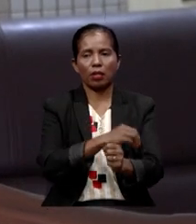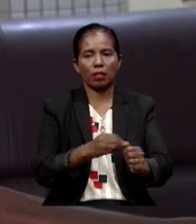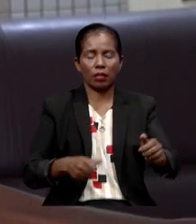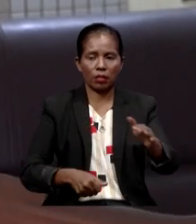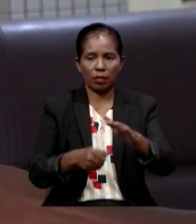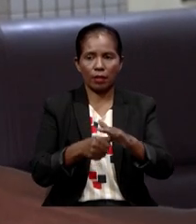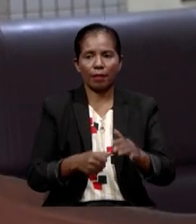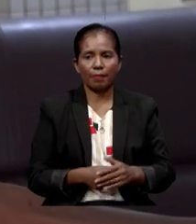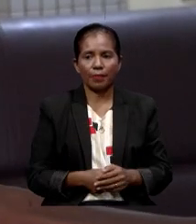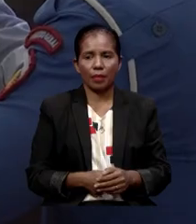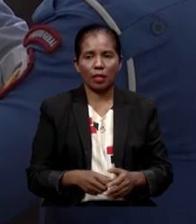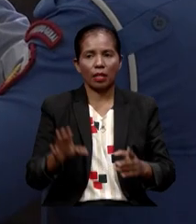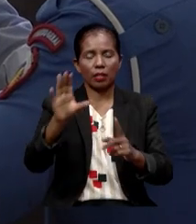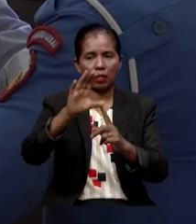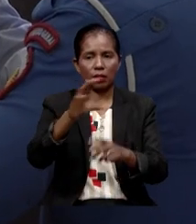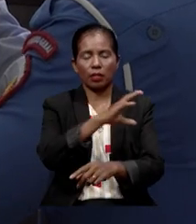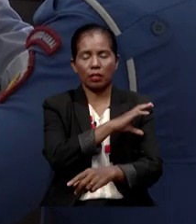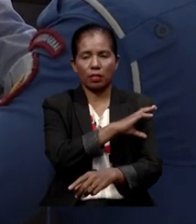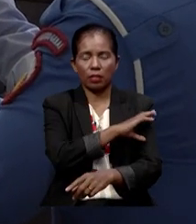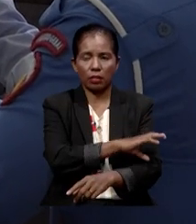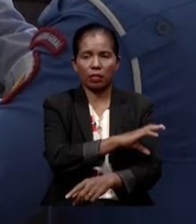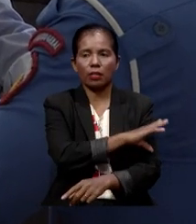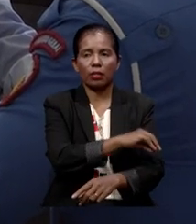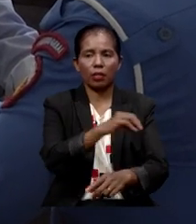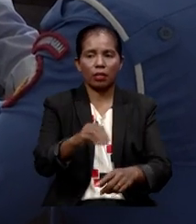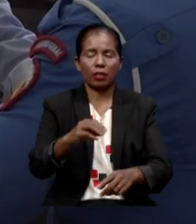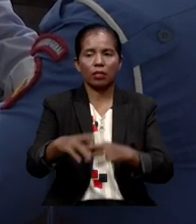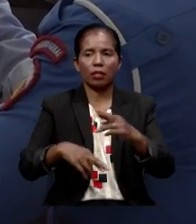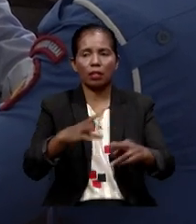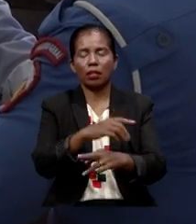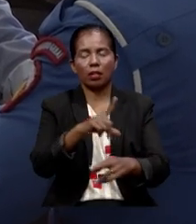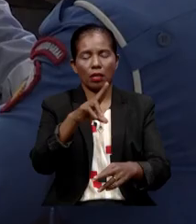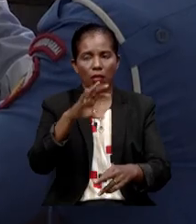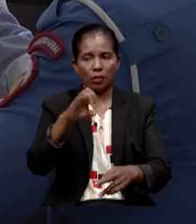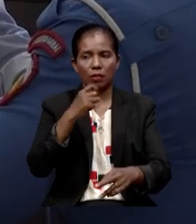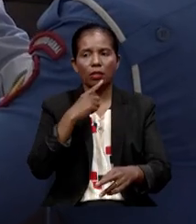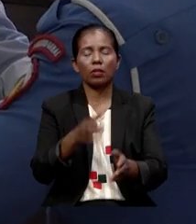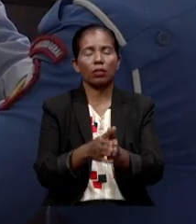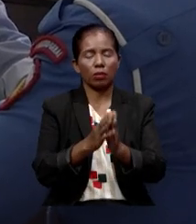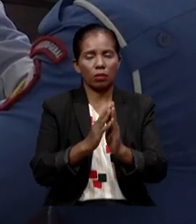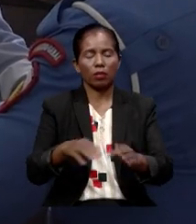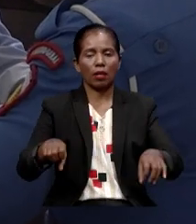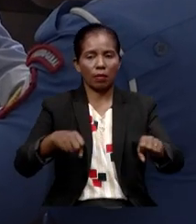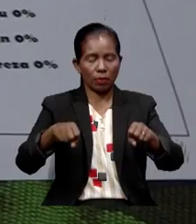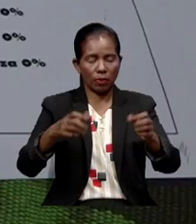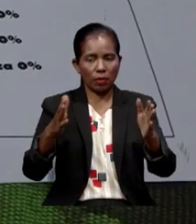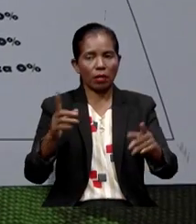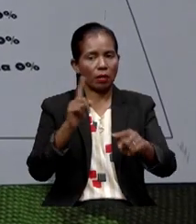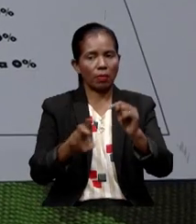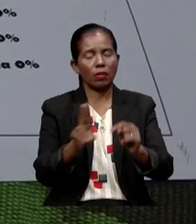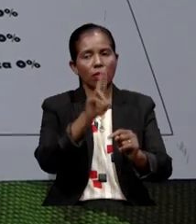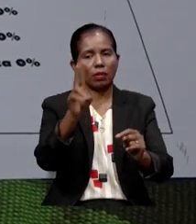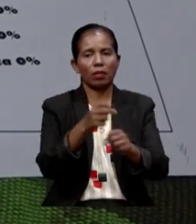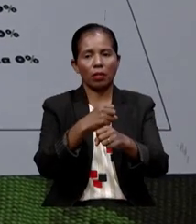ilegalmente. Chefe do Departamento de Trânsito e Segurança Rodoviária Nacional, Superintendente Assistente Luiz da Costa, Russo Motorizada na Insira, a Tulavela utiliza